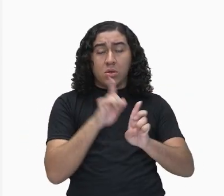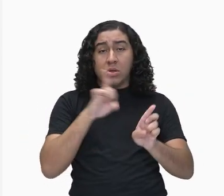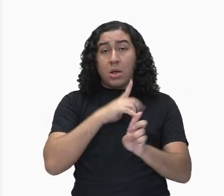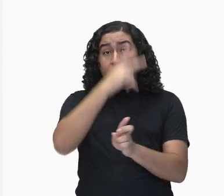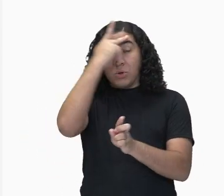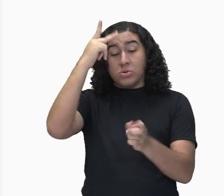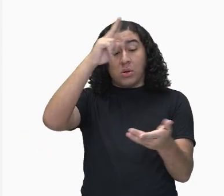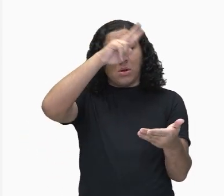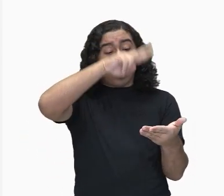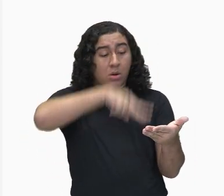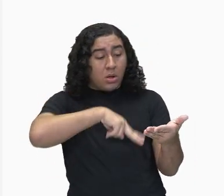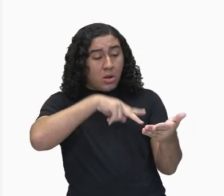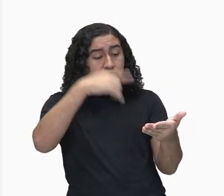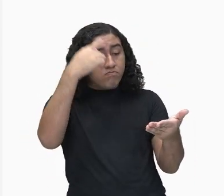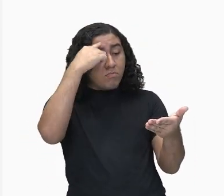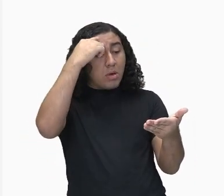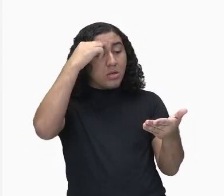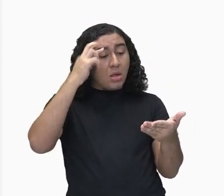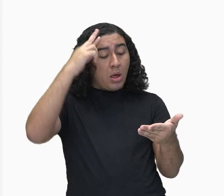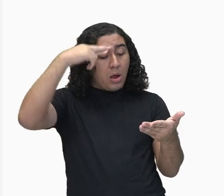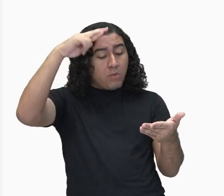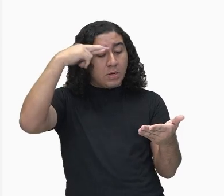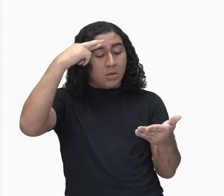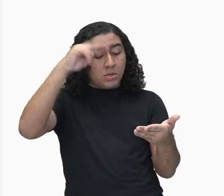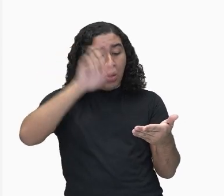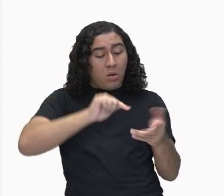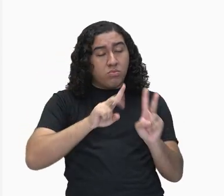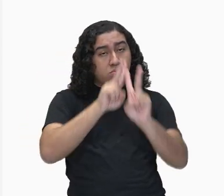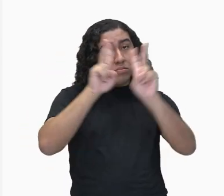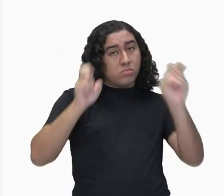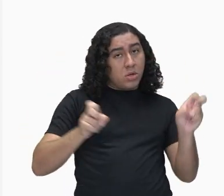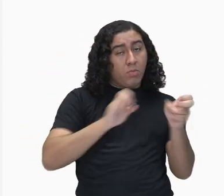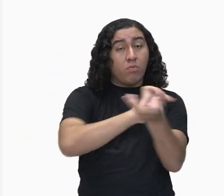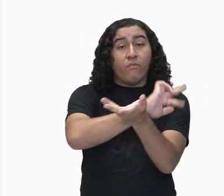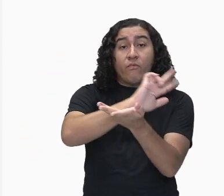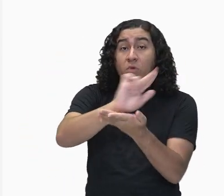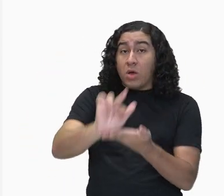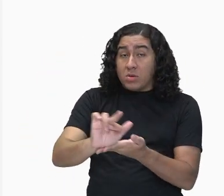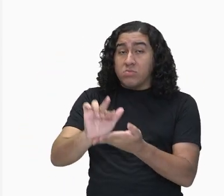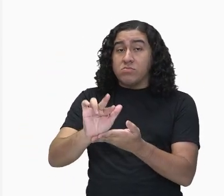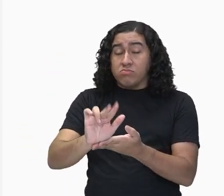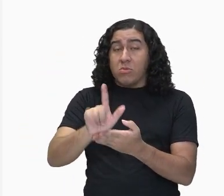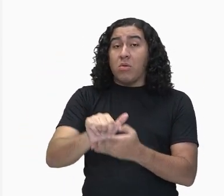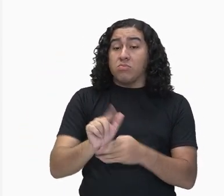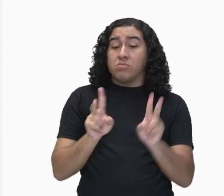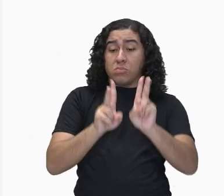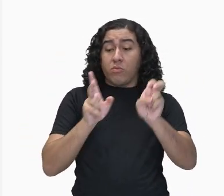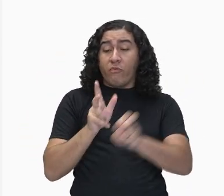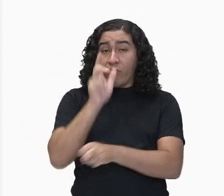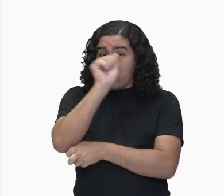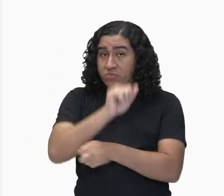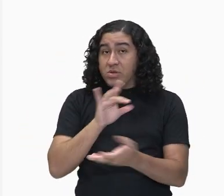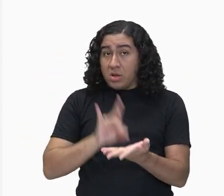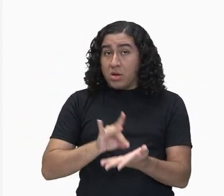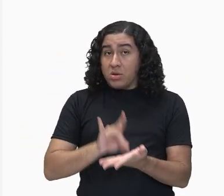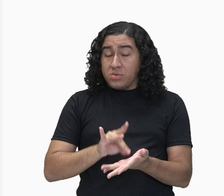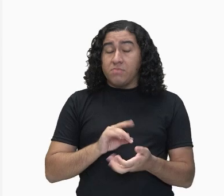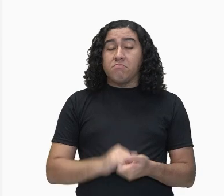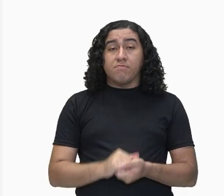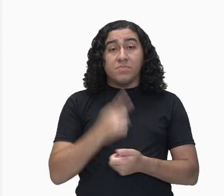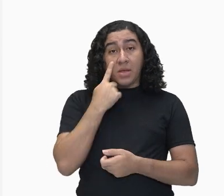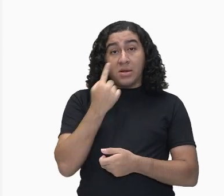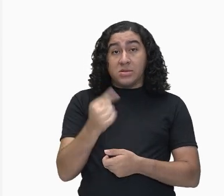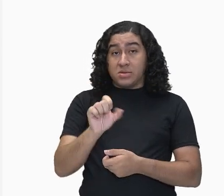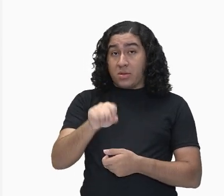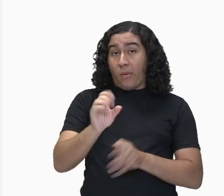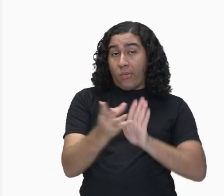para refletir sobre essas questões, mas é um livro muito forte, né? E muito